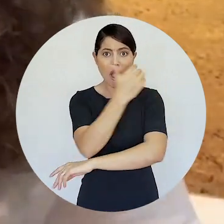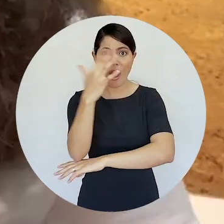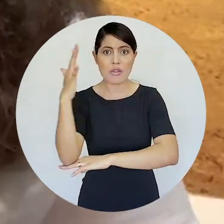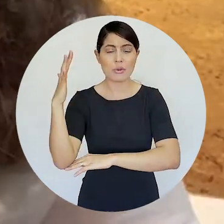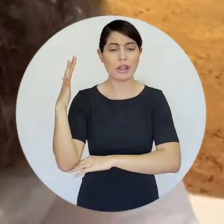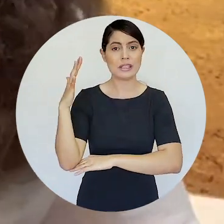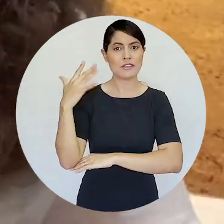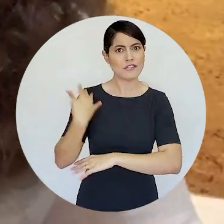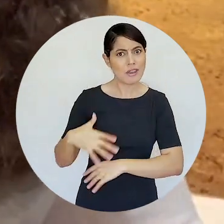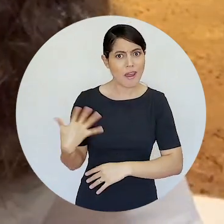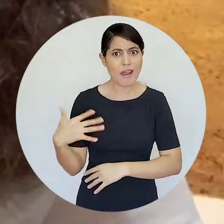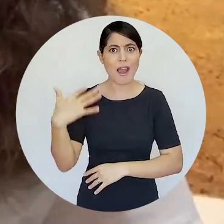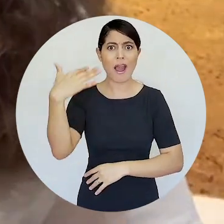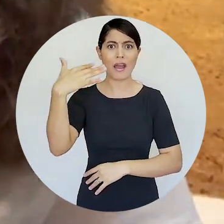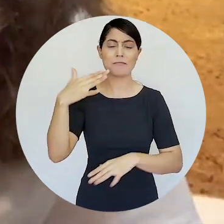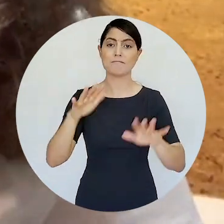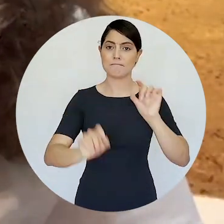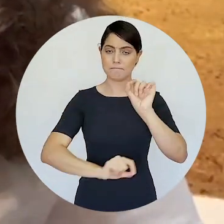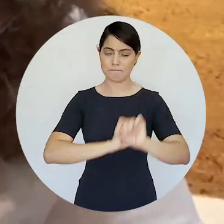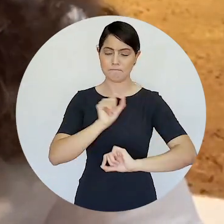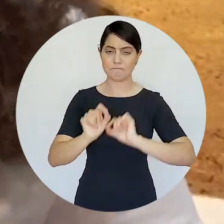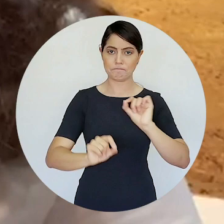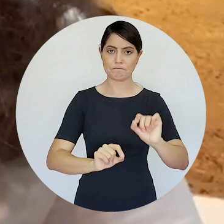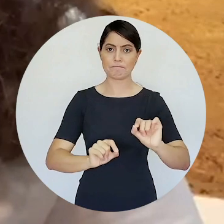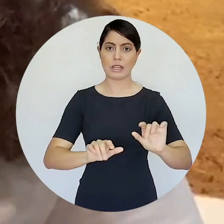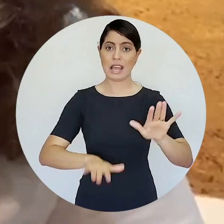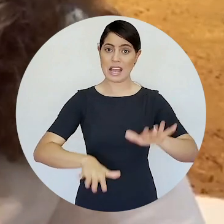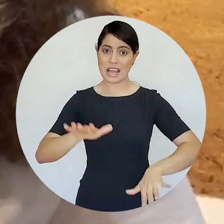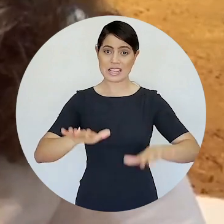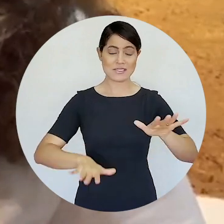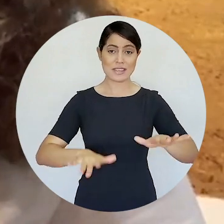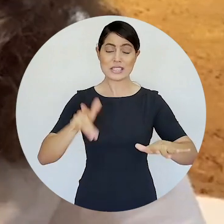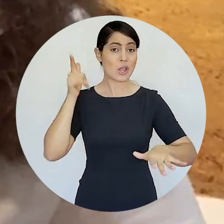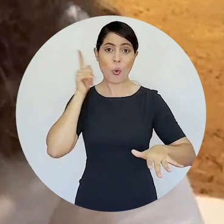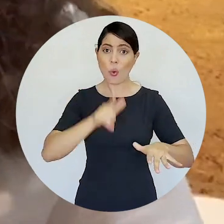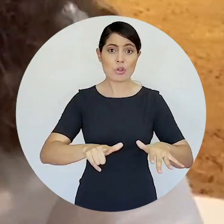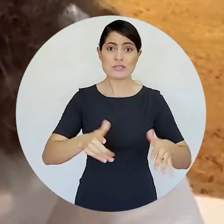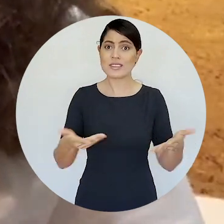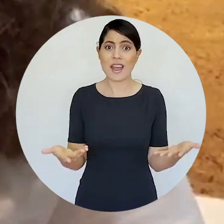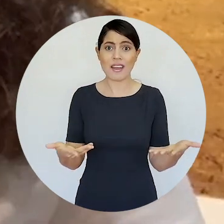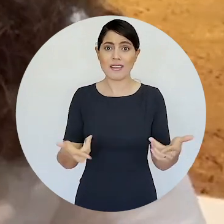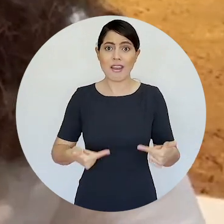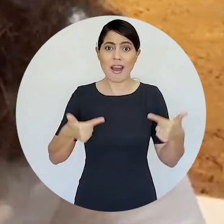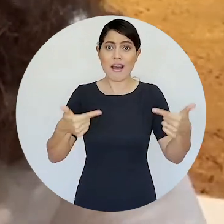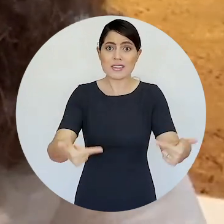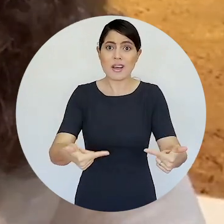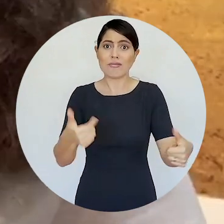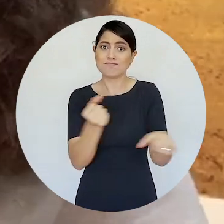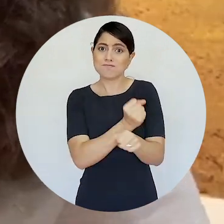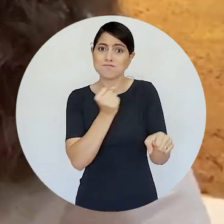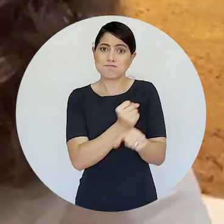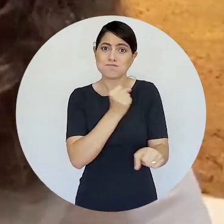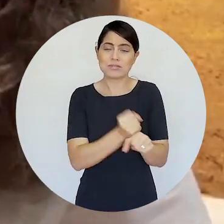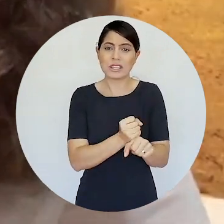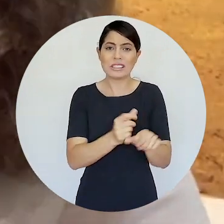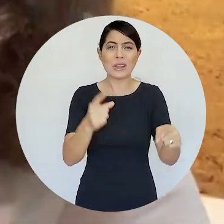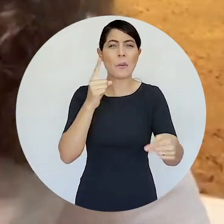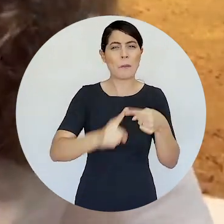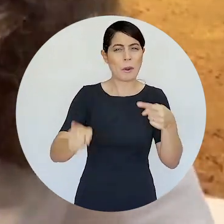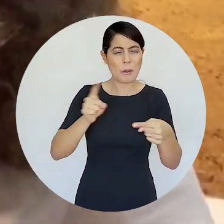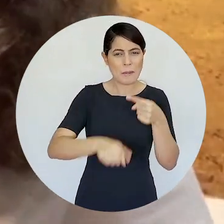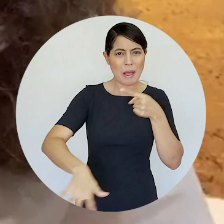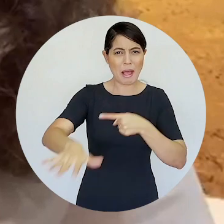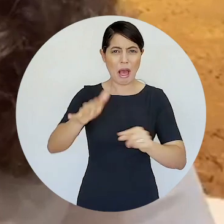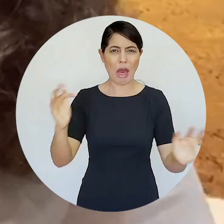capita, inviabilizando ou comprometendo sua execução adequada, para além de constituir um fator determinante